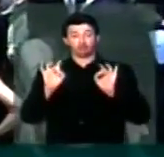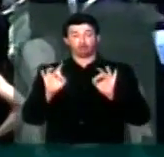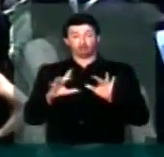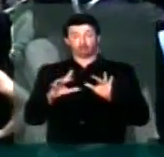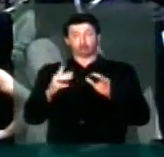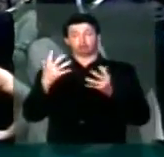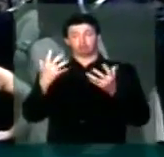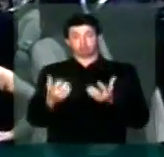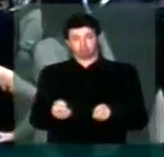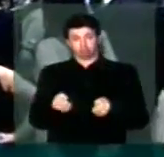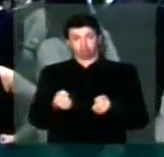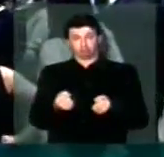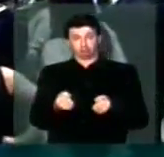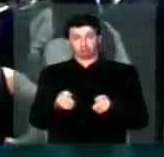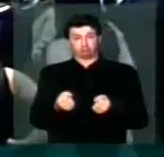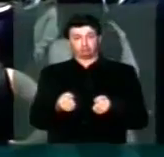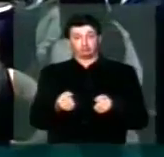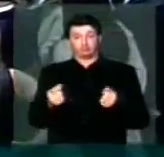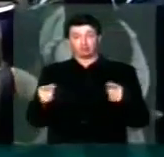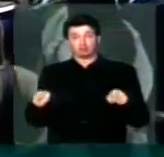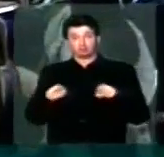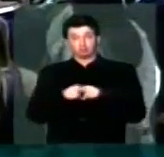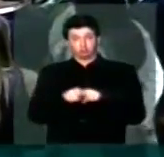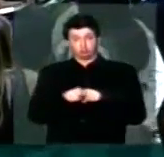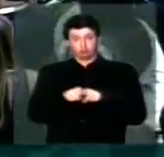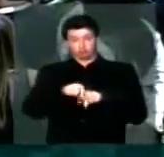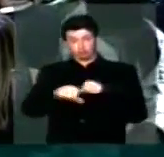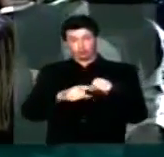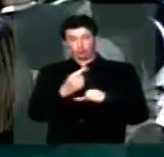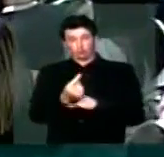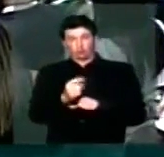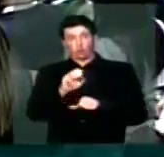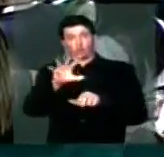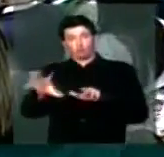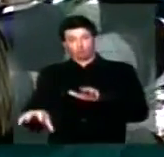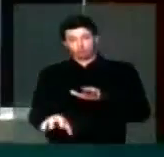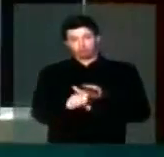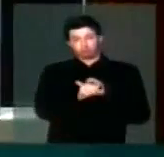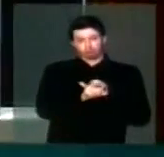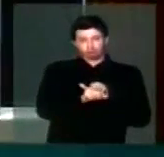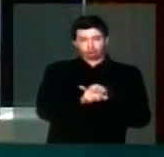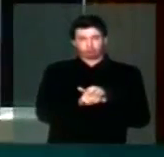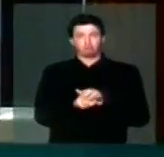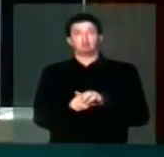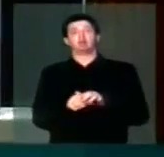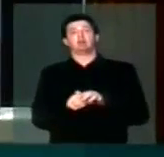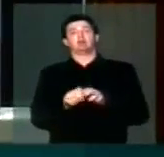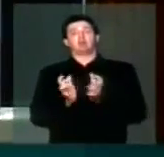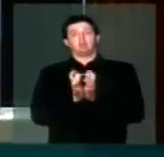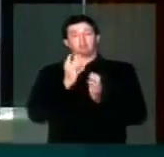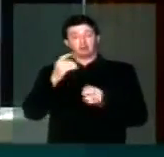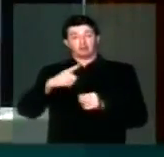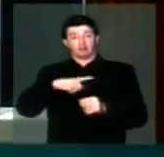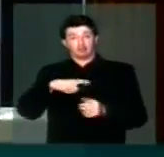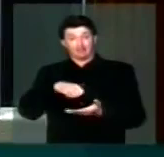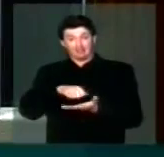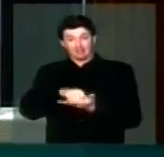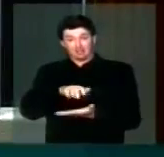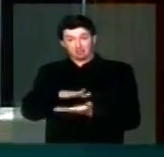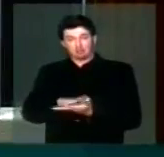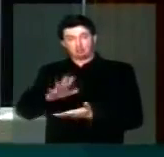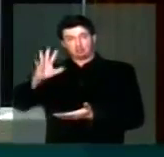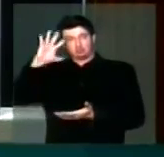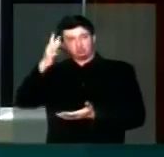Somente será admitida a fusão ou incorporação de partidos políticos que hajam obtido